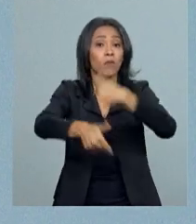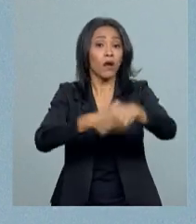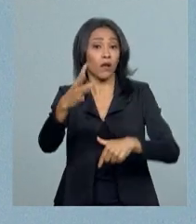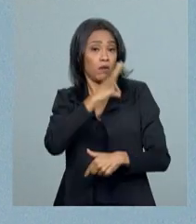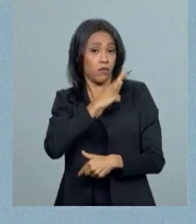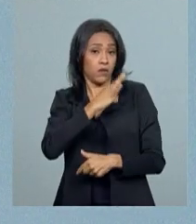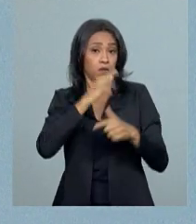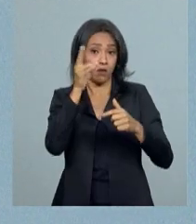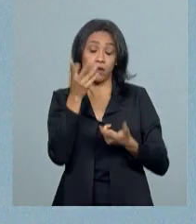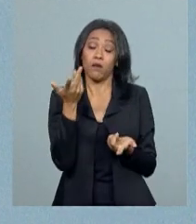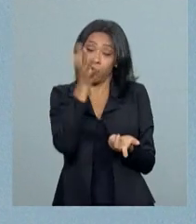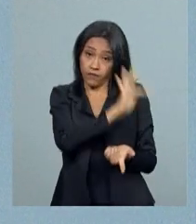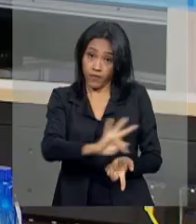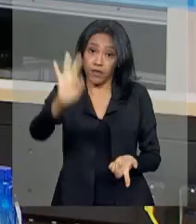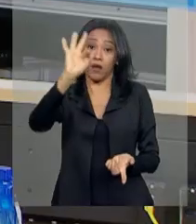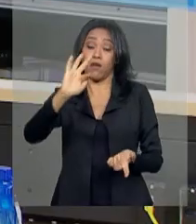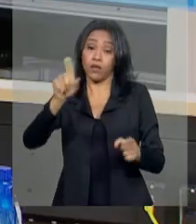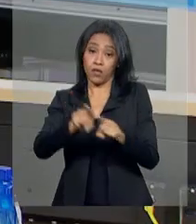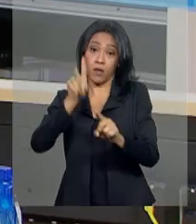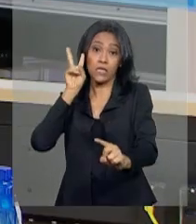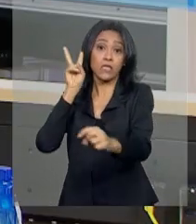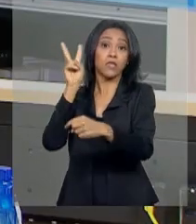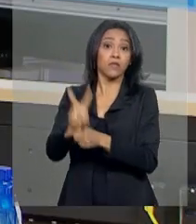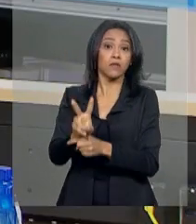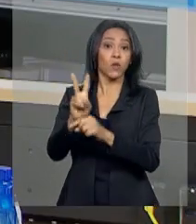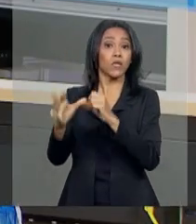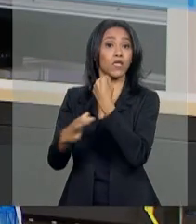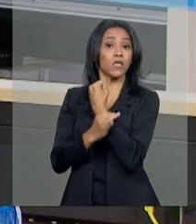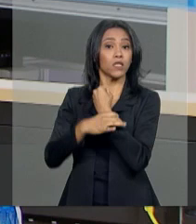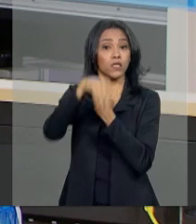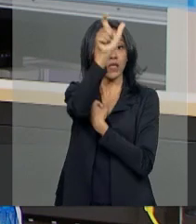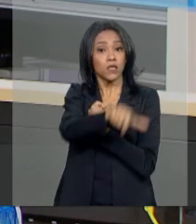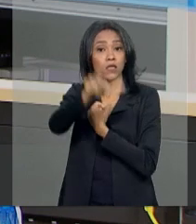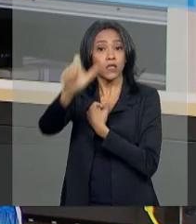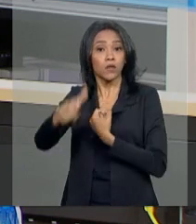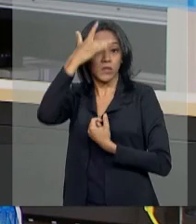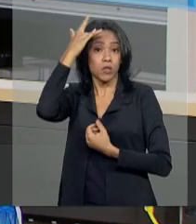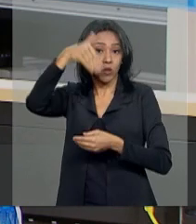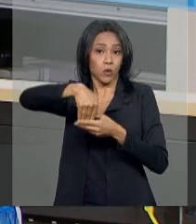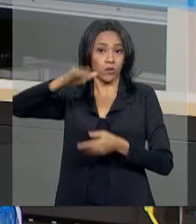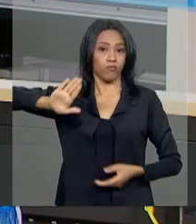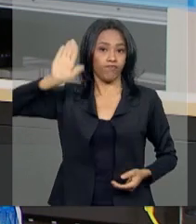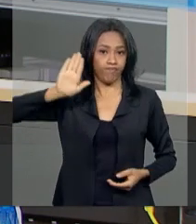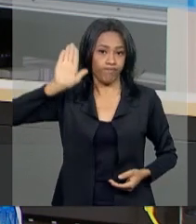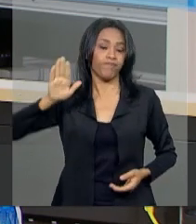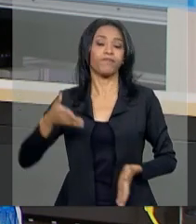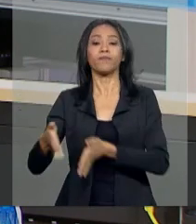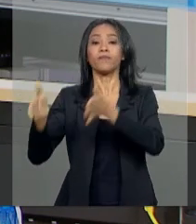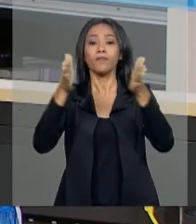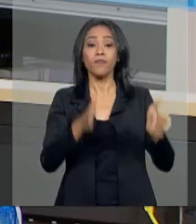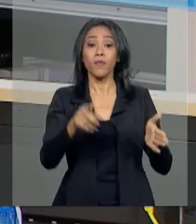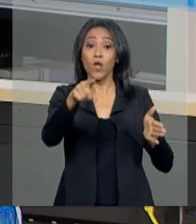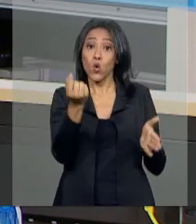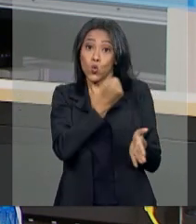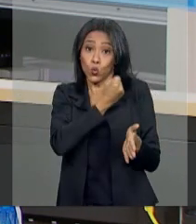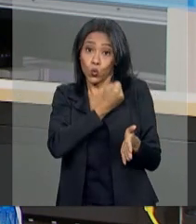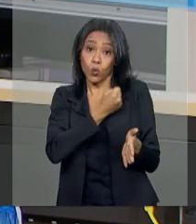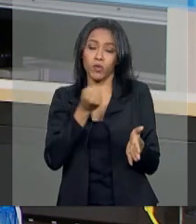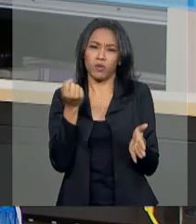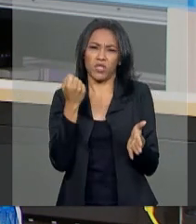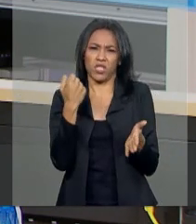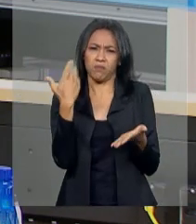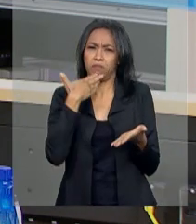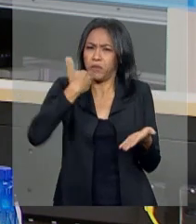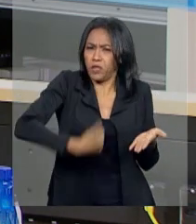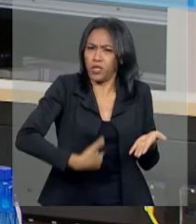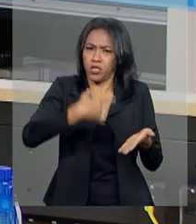fazem a segurança dos candidatos. Segundo a Polícia Federal, na semana que antecede às eleições, o número de inquéritos para investigar